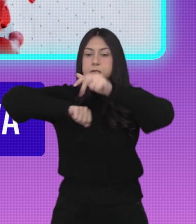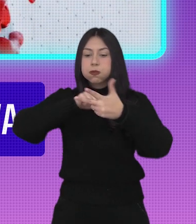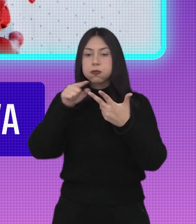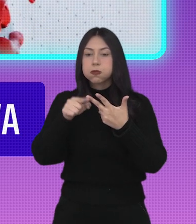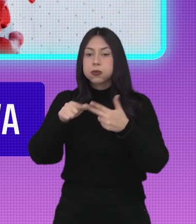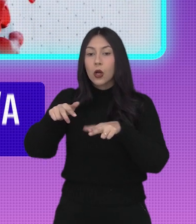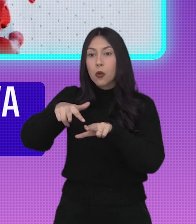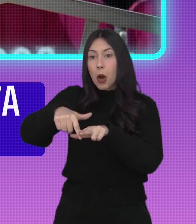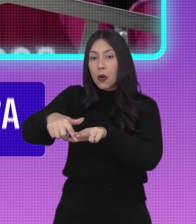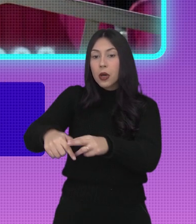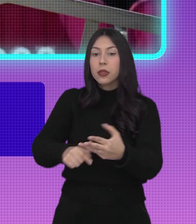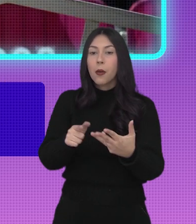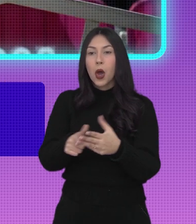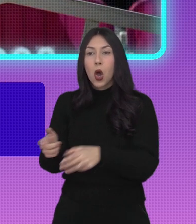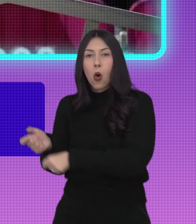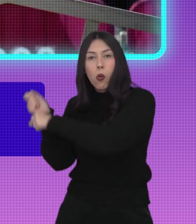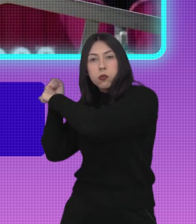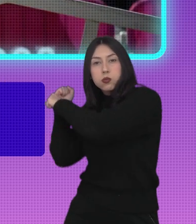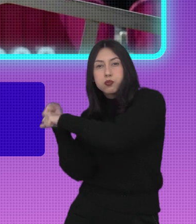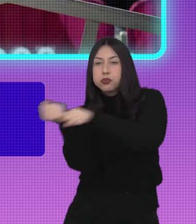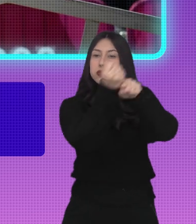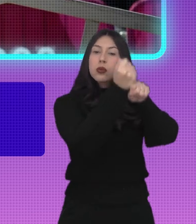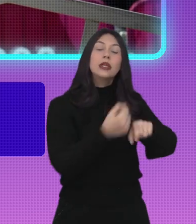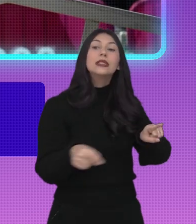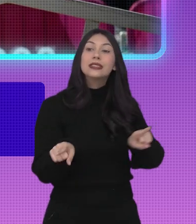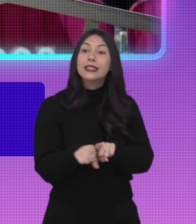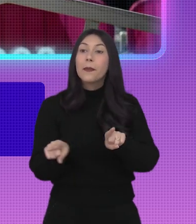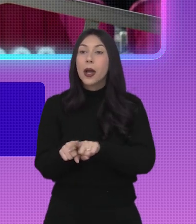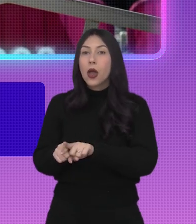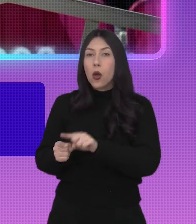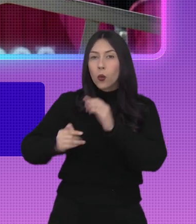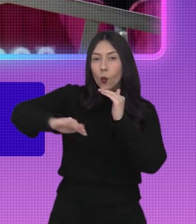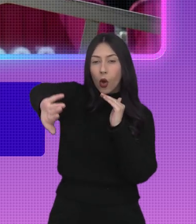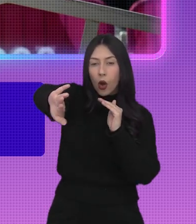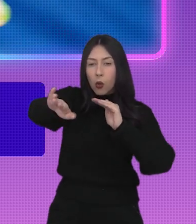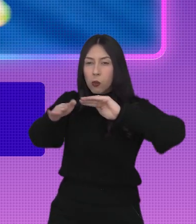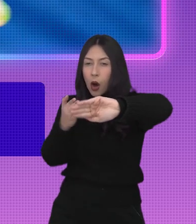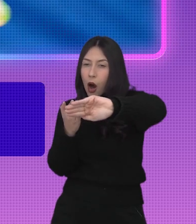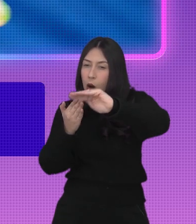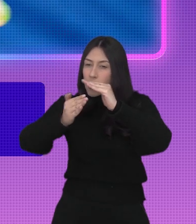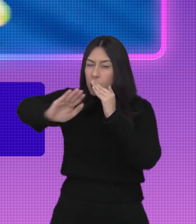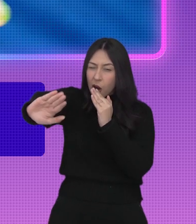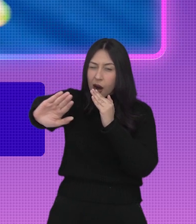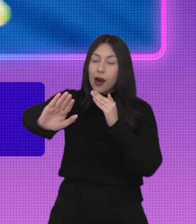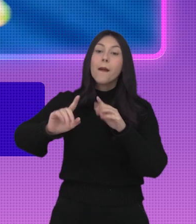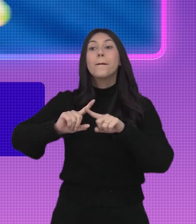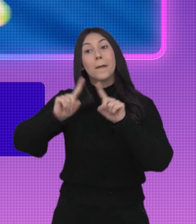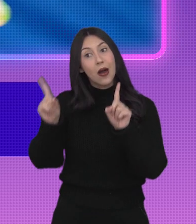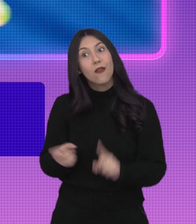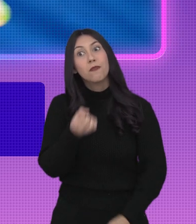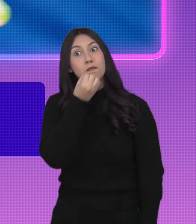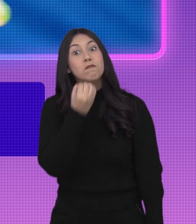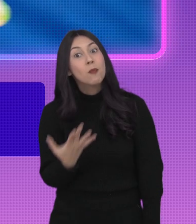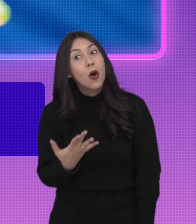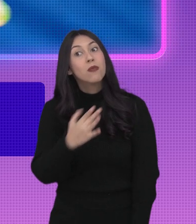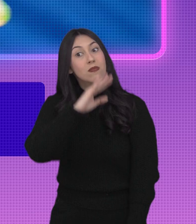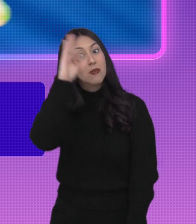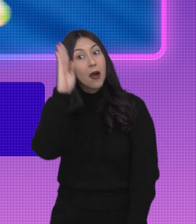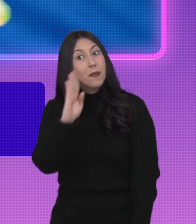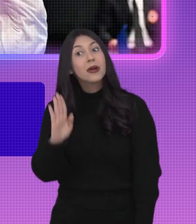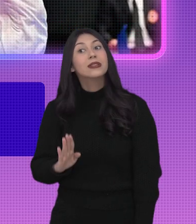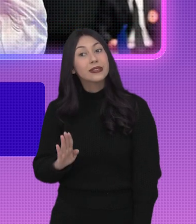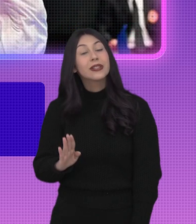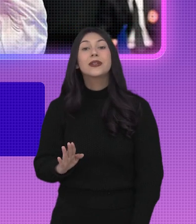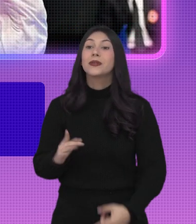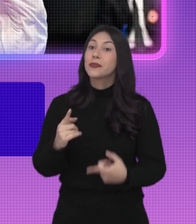esportiva, o skate, o beisebol e o karatê. E foi muito bom essas modalidades pra gente, né, Vicky? Pro